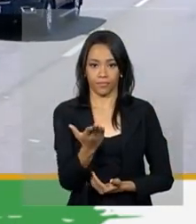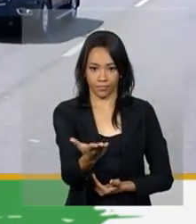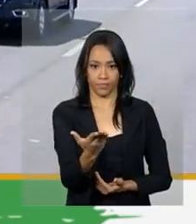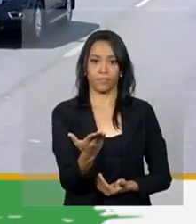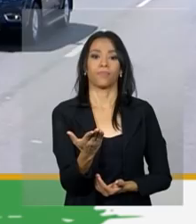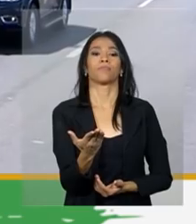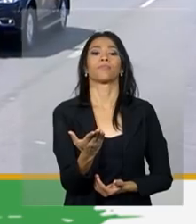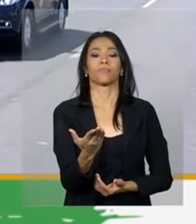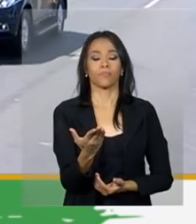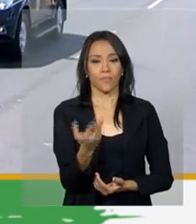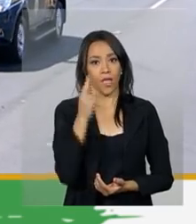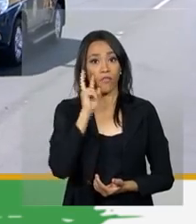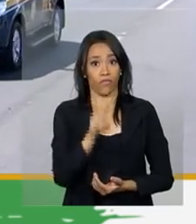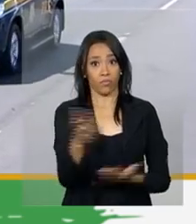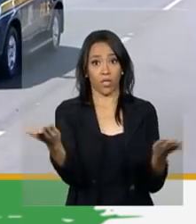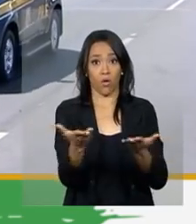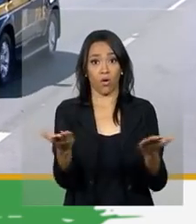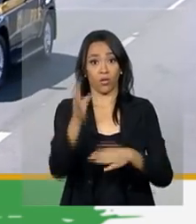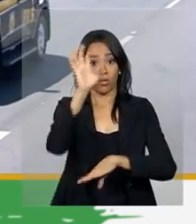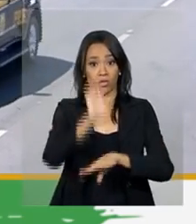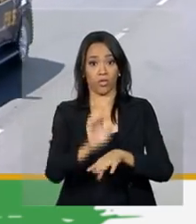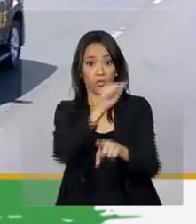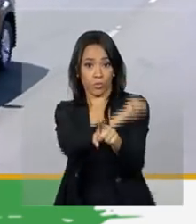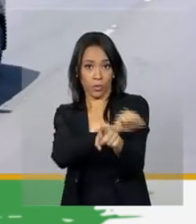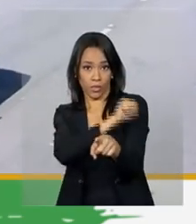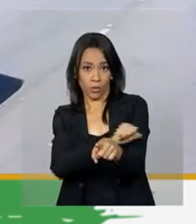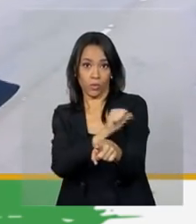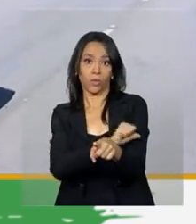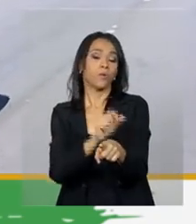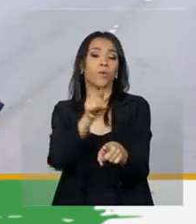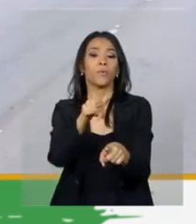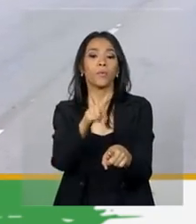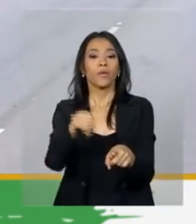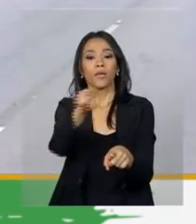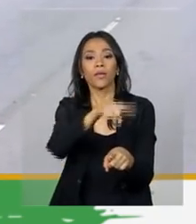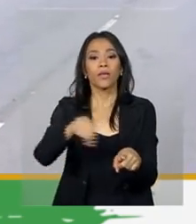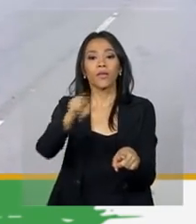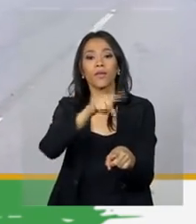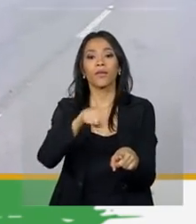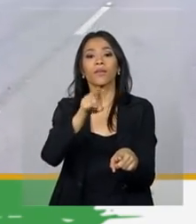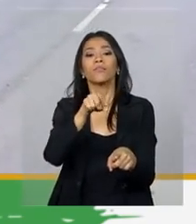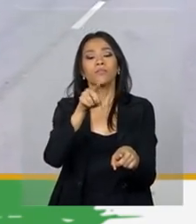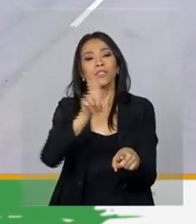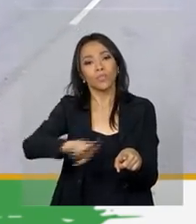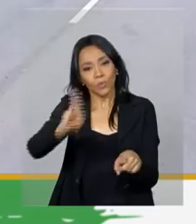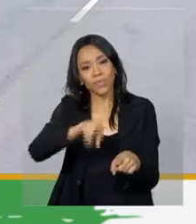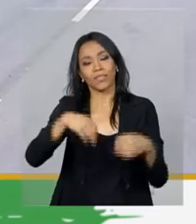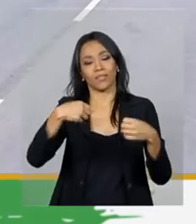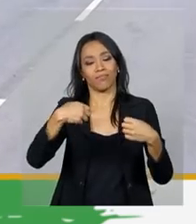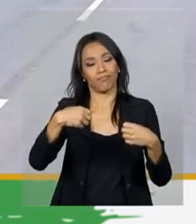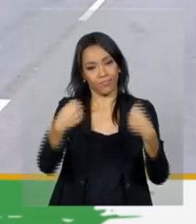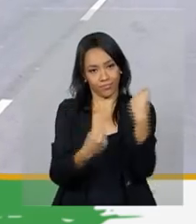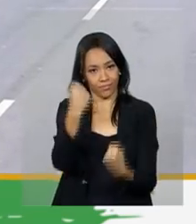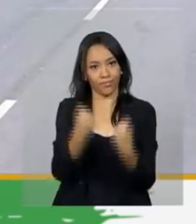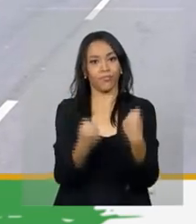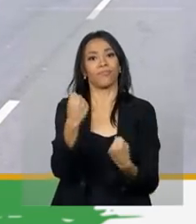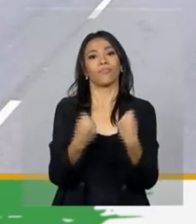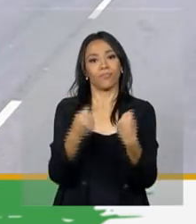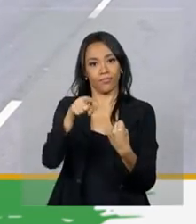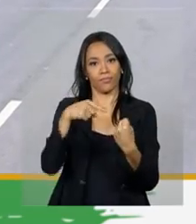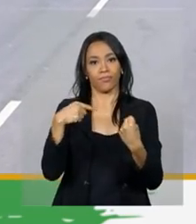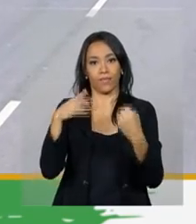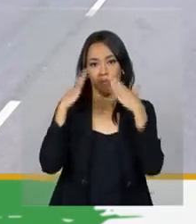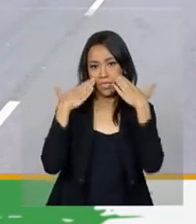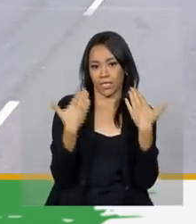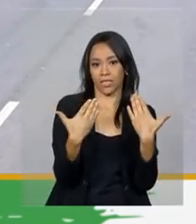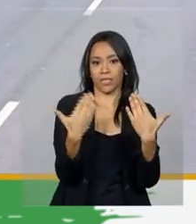Nós vemos no Rio de Janeiro agora o regimento de cavalaria mecanizado, desfila com as suas viaturas,